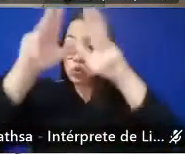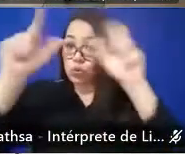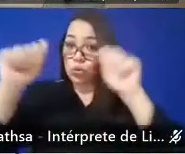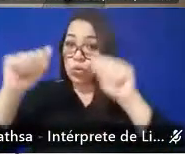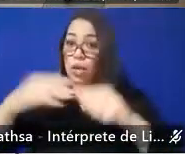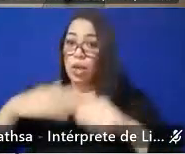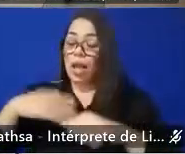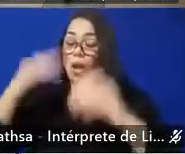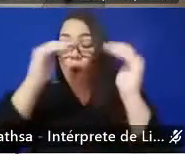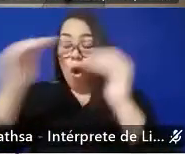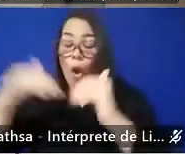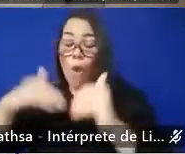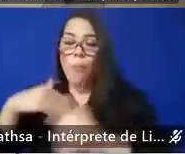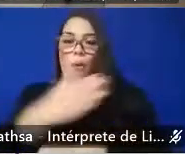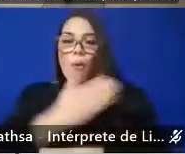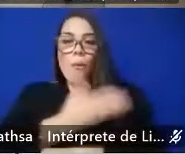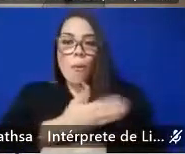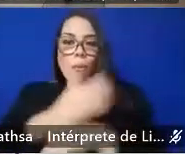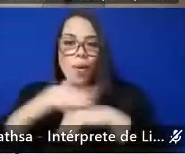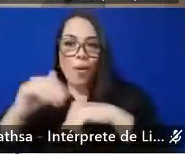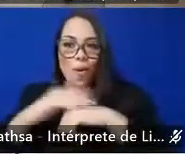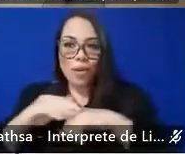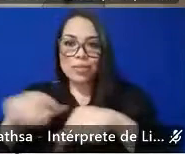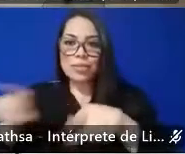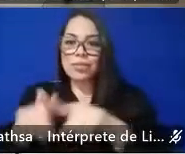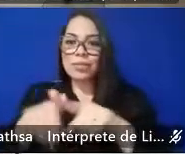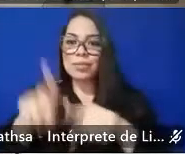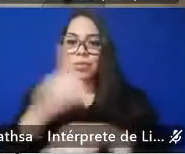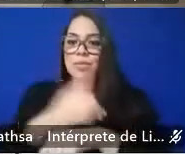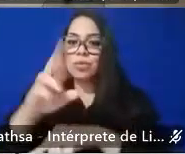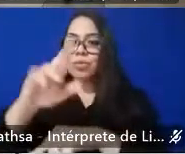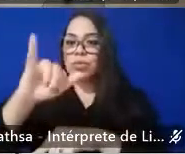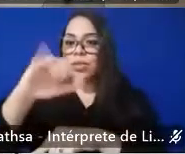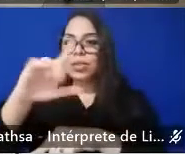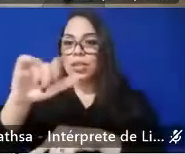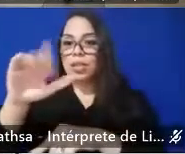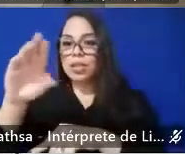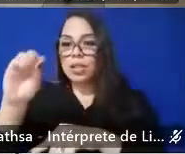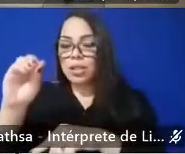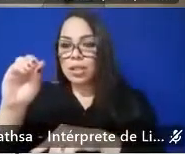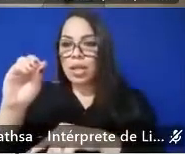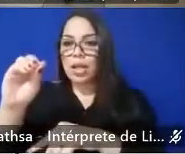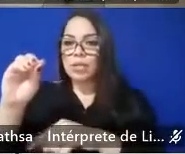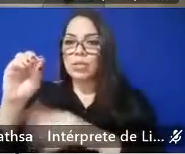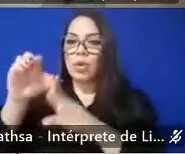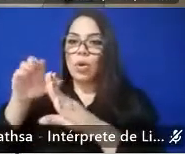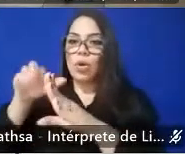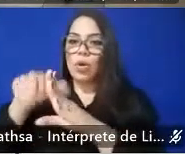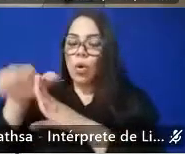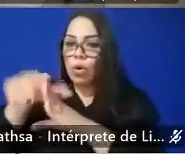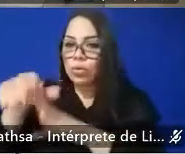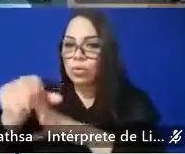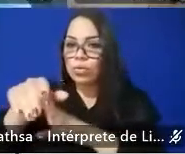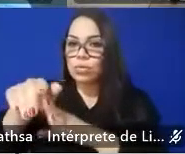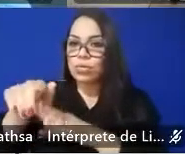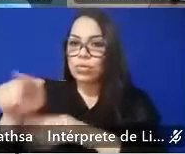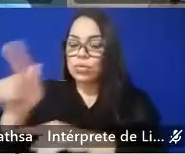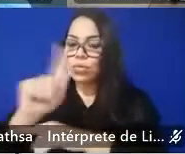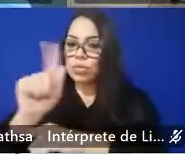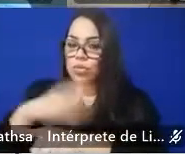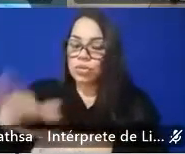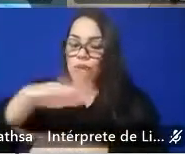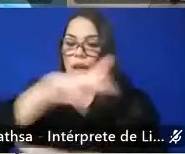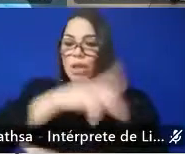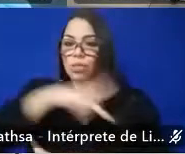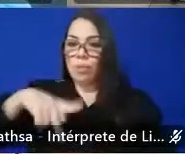a presença do ator Ricardo Cardoso corregedor-geral do Tribunal de Justiça do Estado do Rio de Janeiro